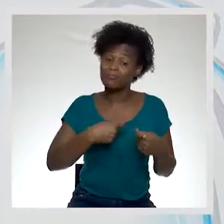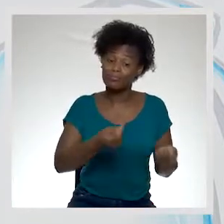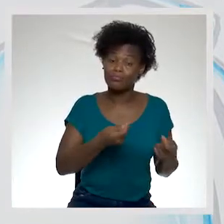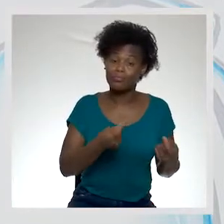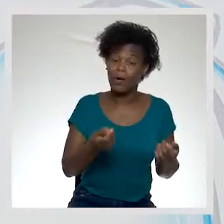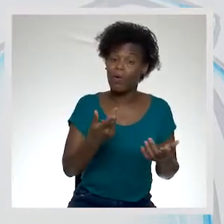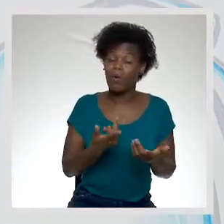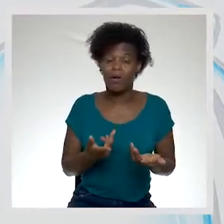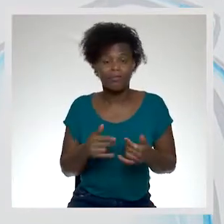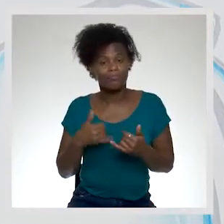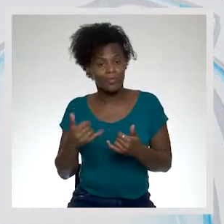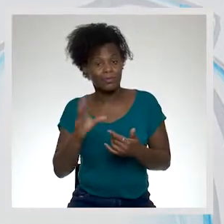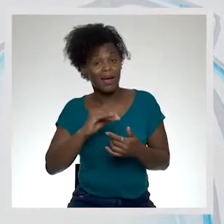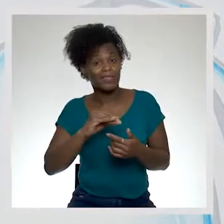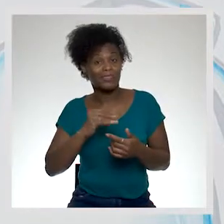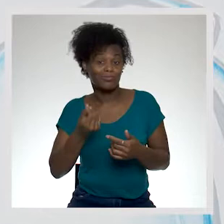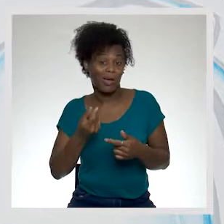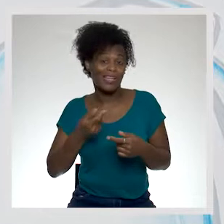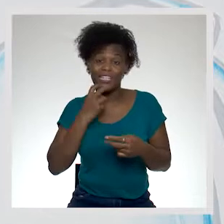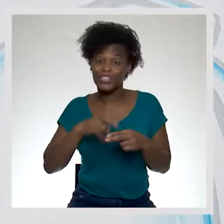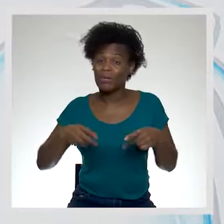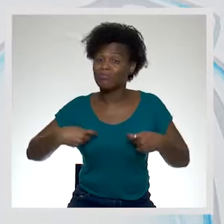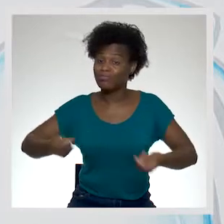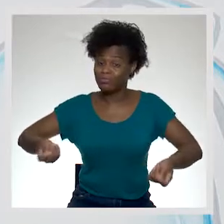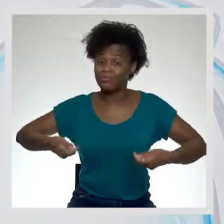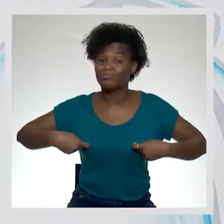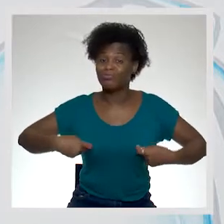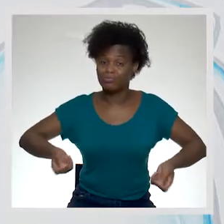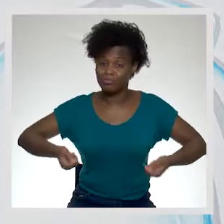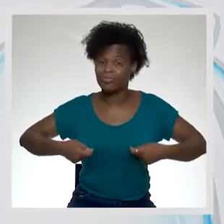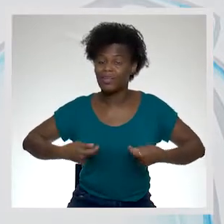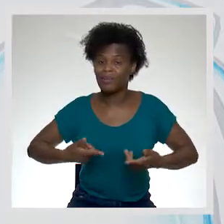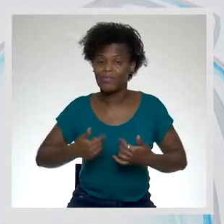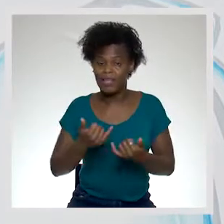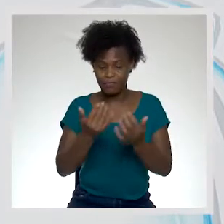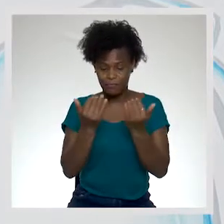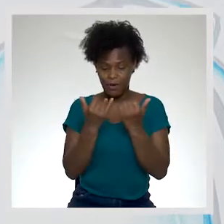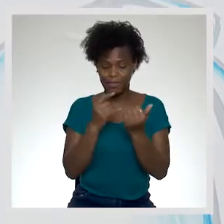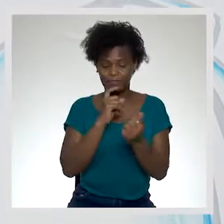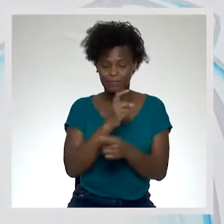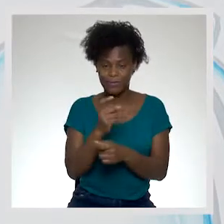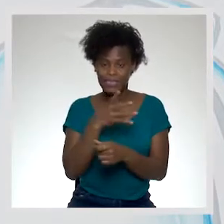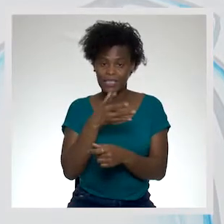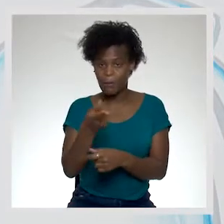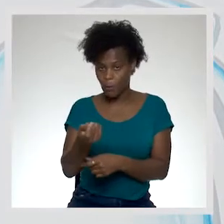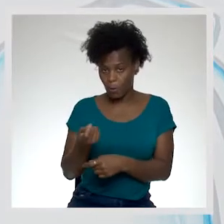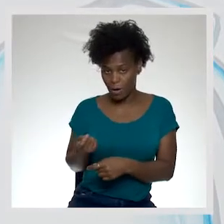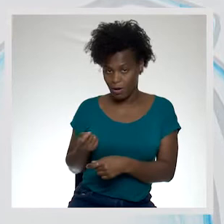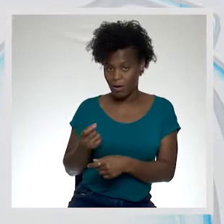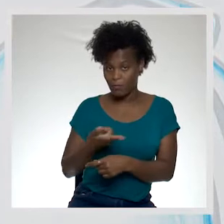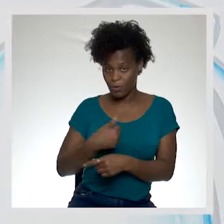mais consumo, há mais gasto de energia. Então, essa dica, poupar,